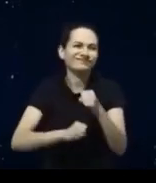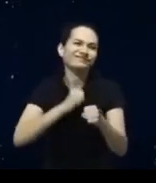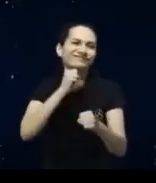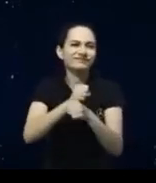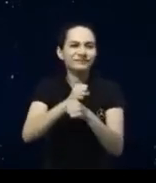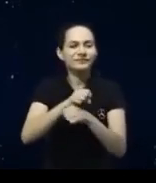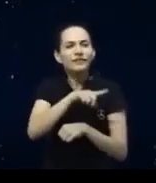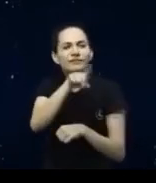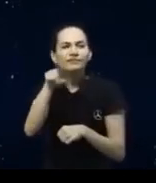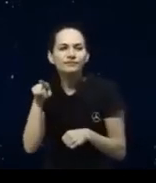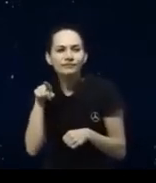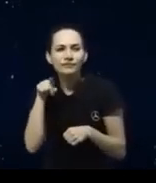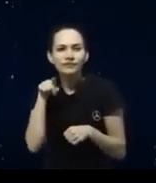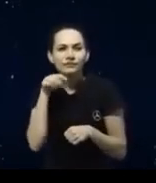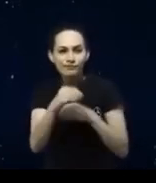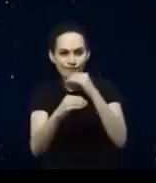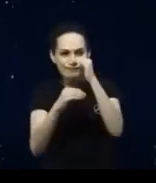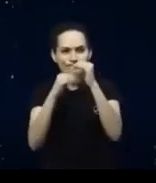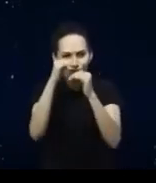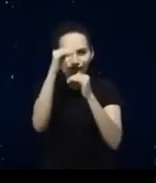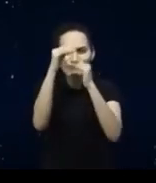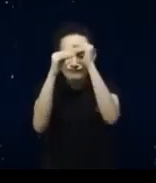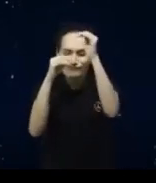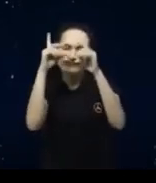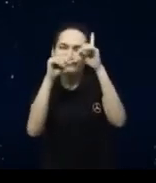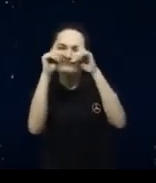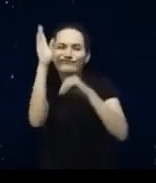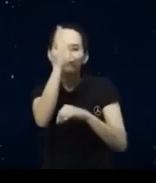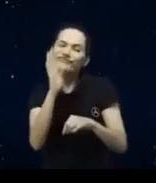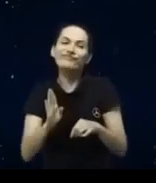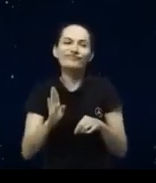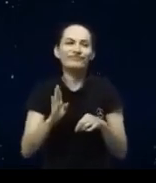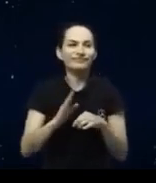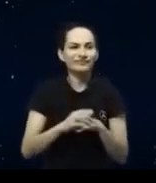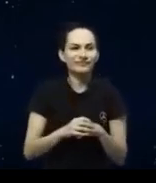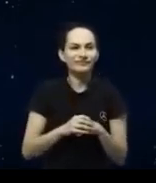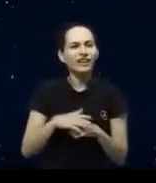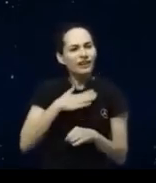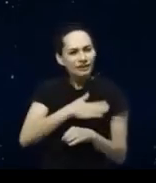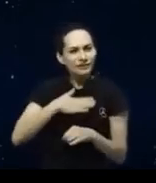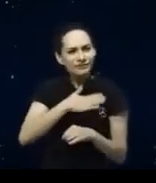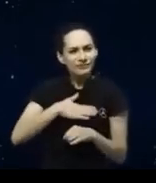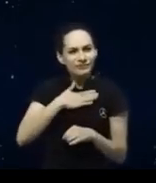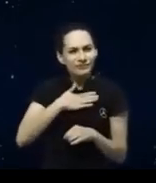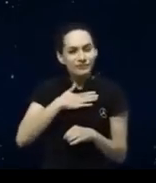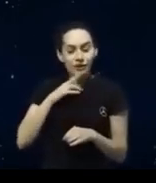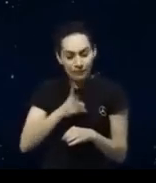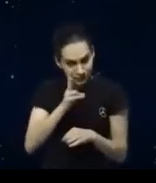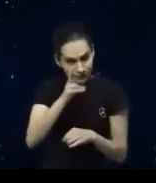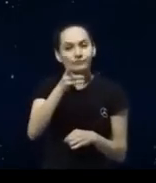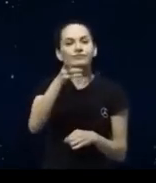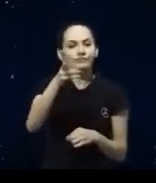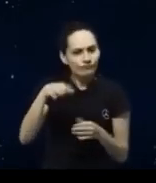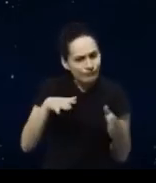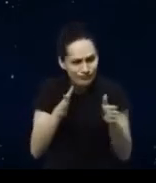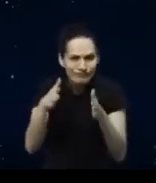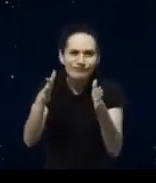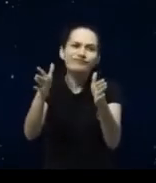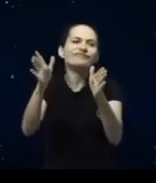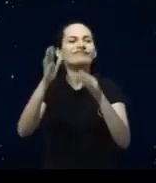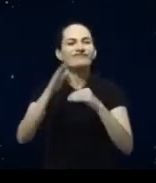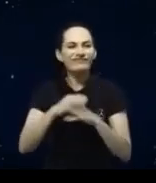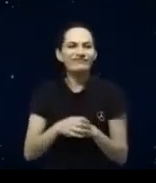essential for the build-up of Mercedes-Benz in Brazil, and I would like you to continue this